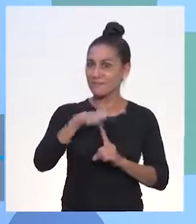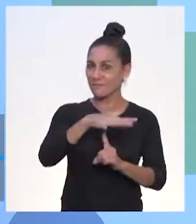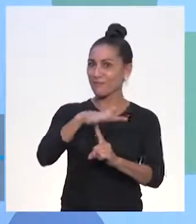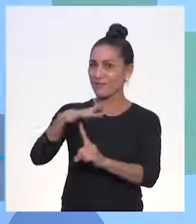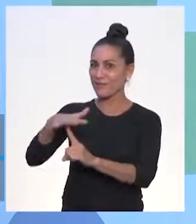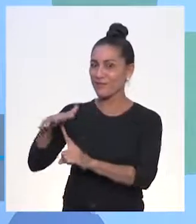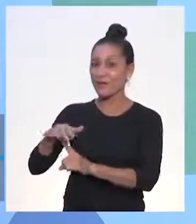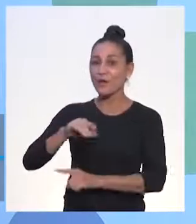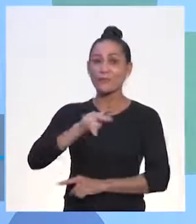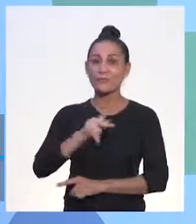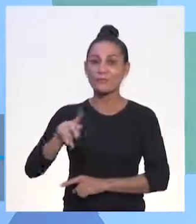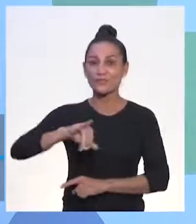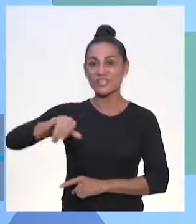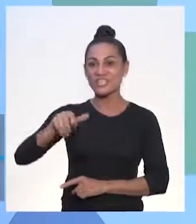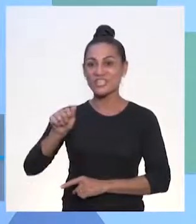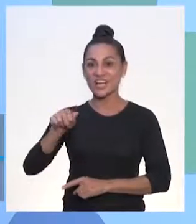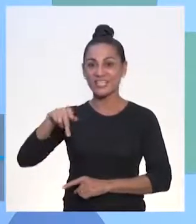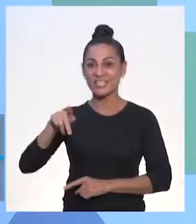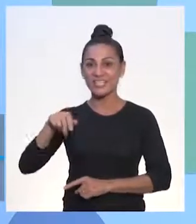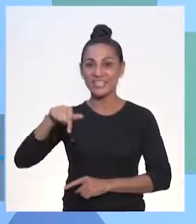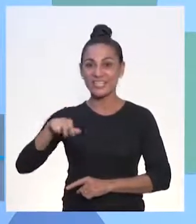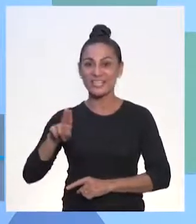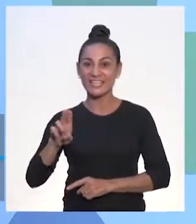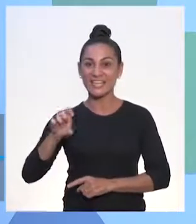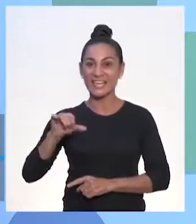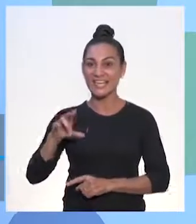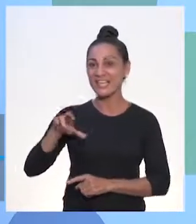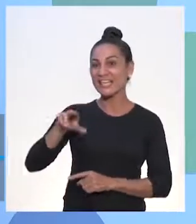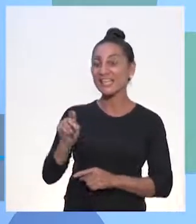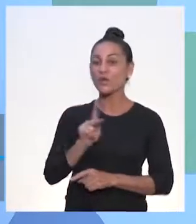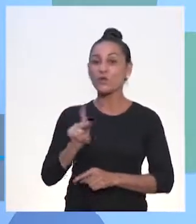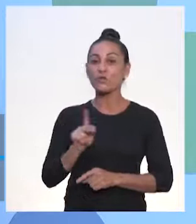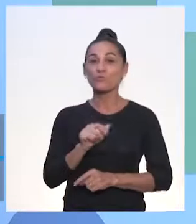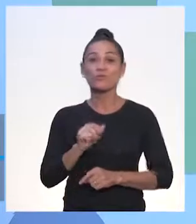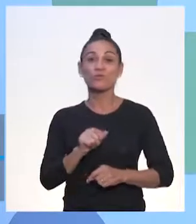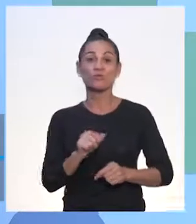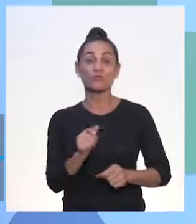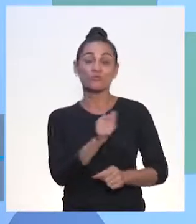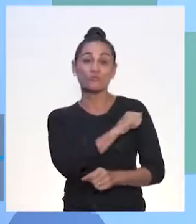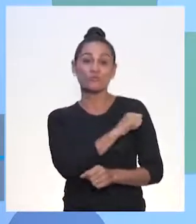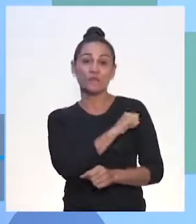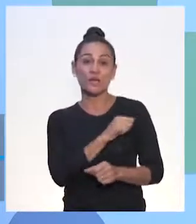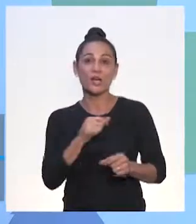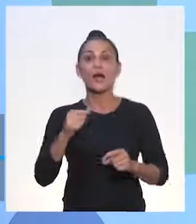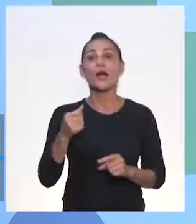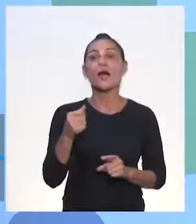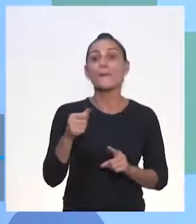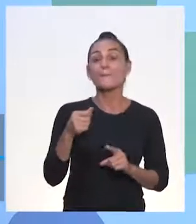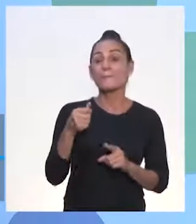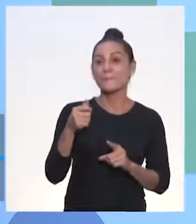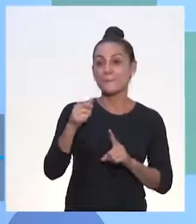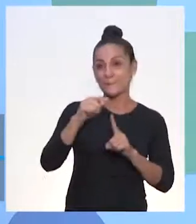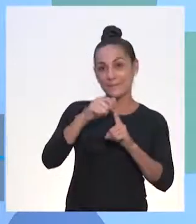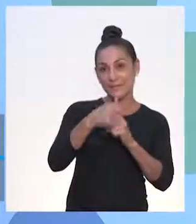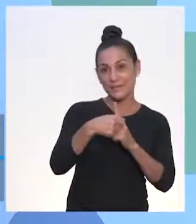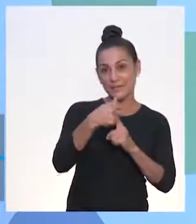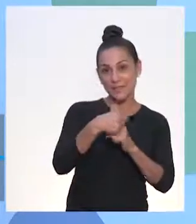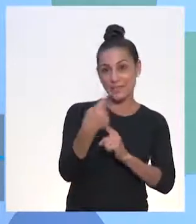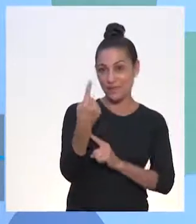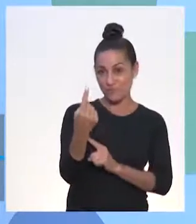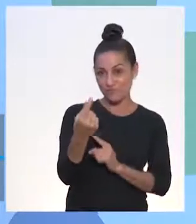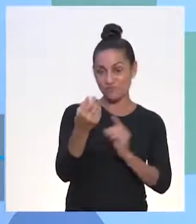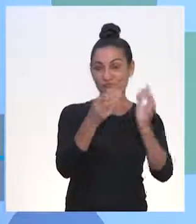professora Jaqueline, lá da PEI, Cristina Fittipaldi, lá com seus alunos. Banana 1 e abacaxi 2, tá? Gosta